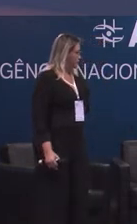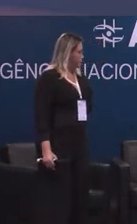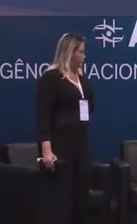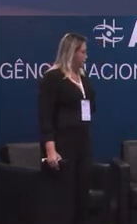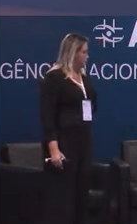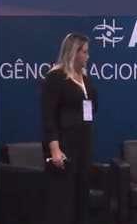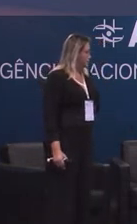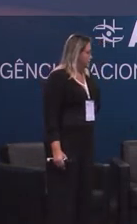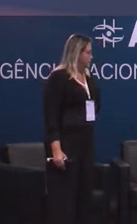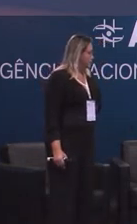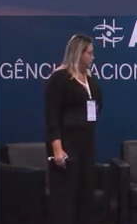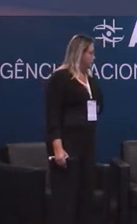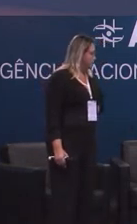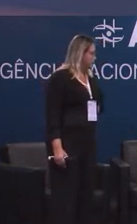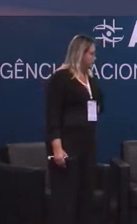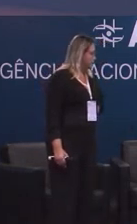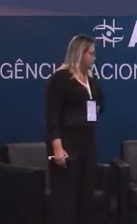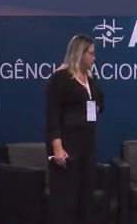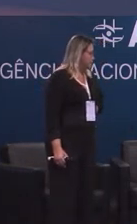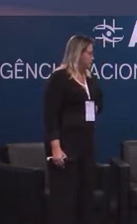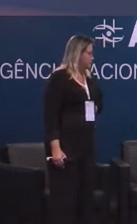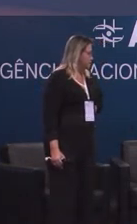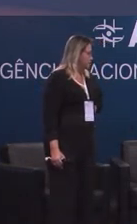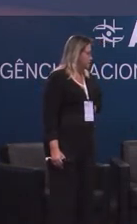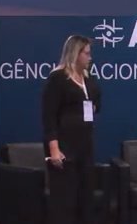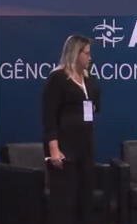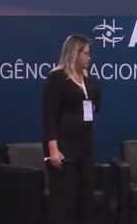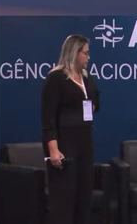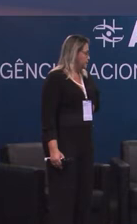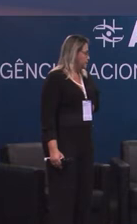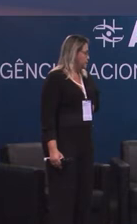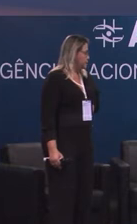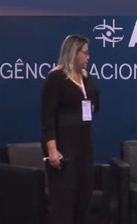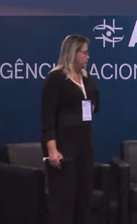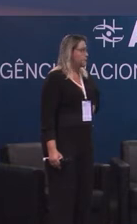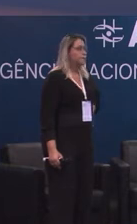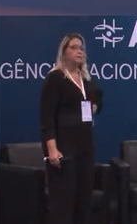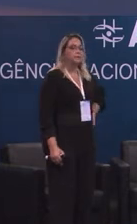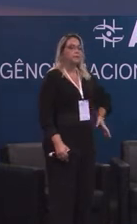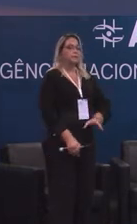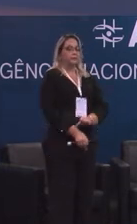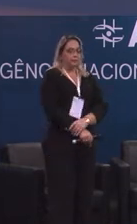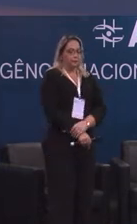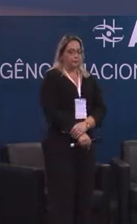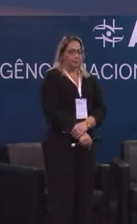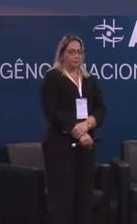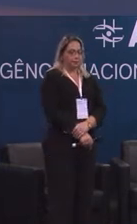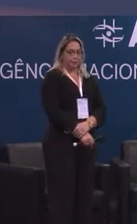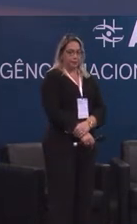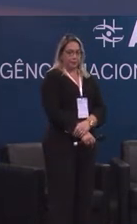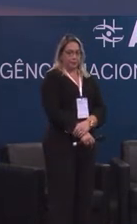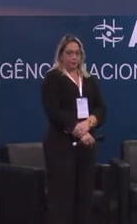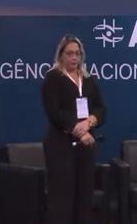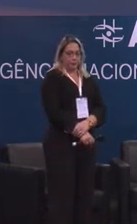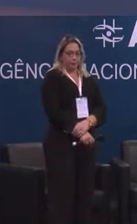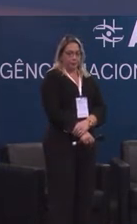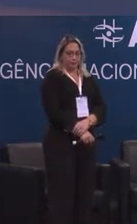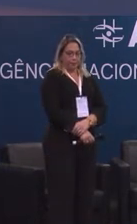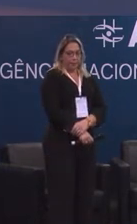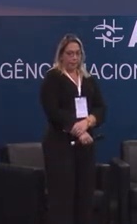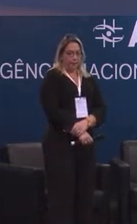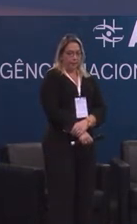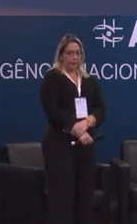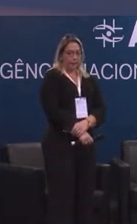estabelecimentos. Todas as atividades. Então, daquelas atividades que são de sua competência, como que você